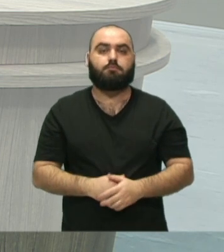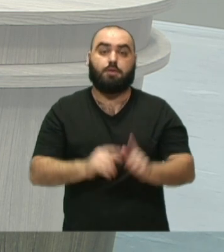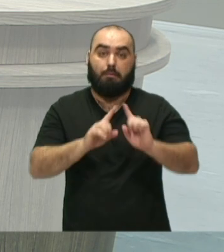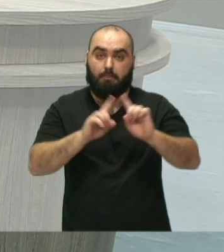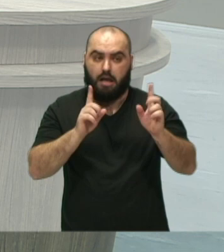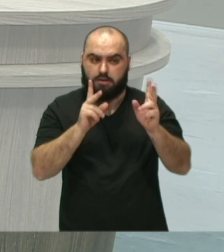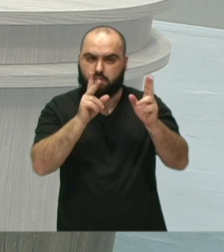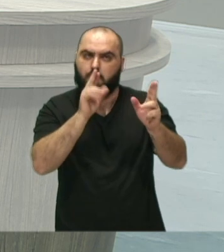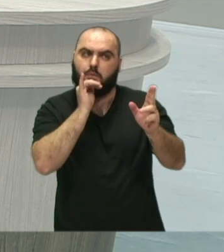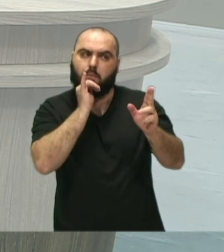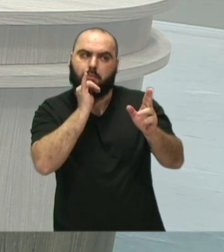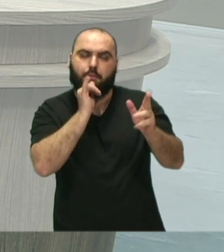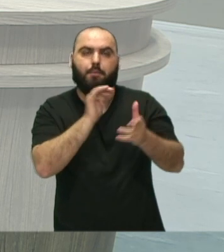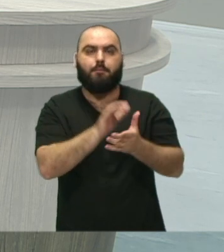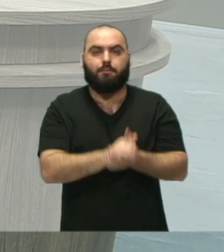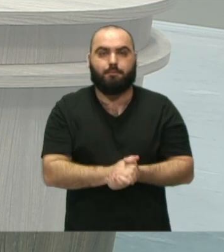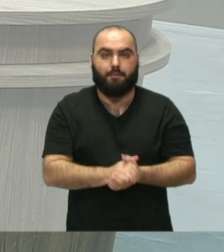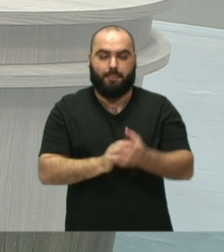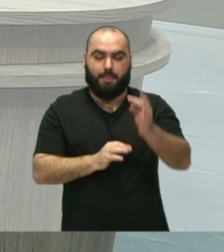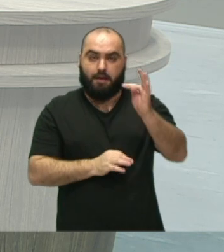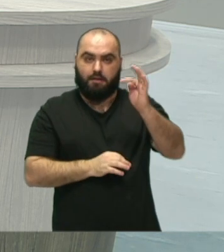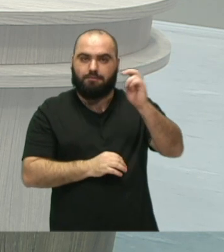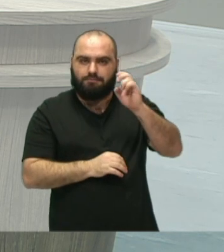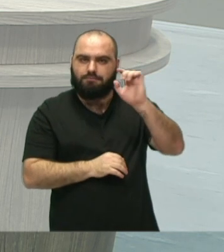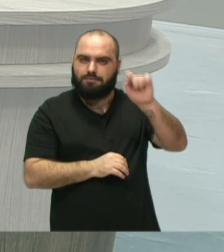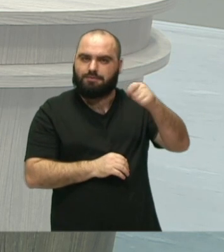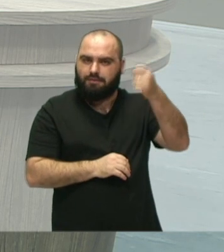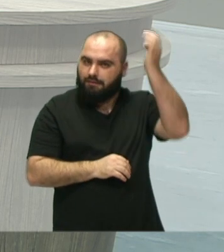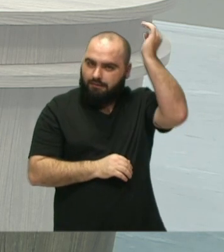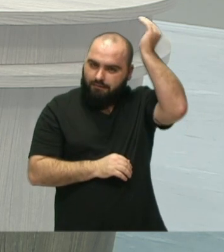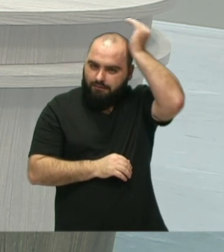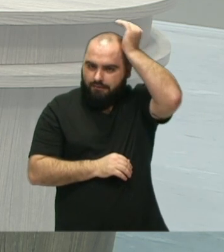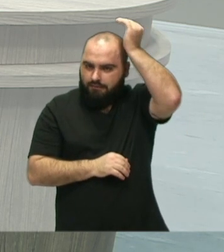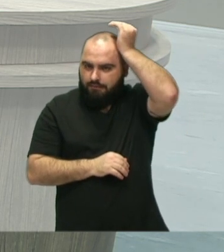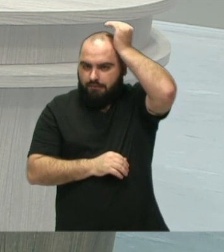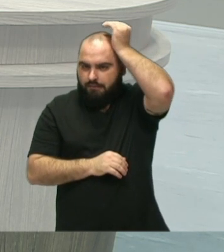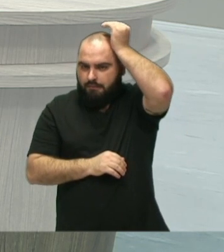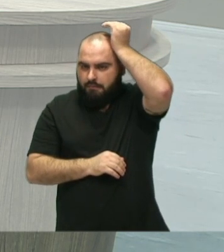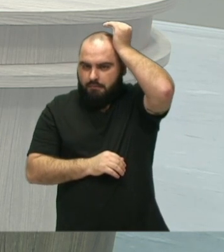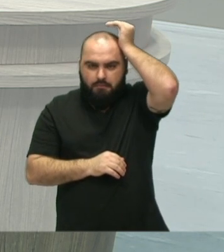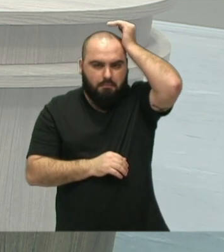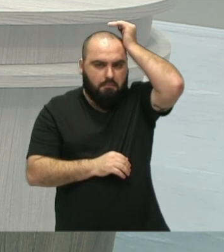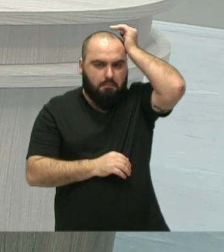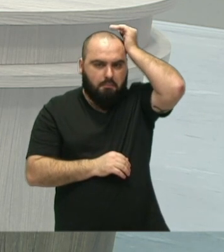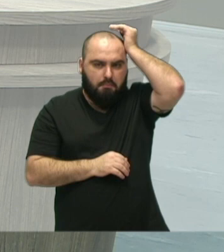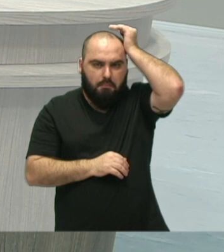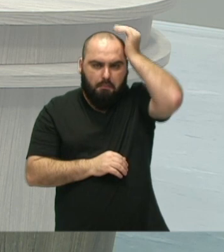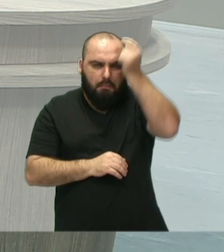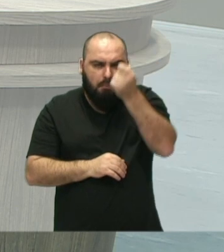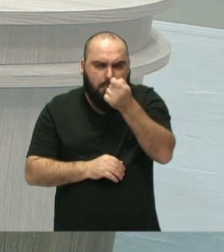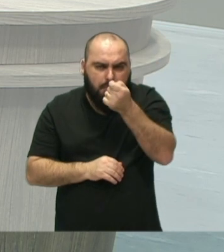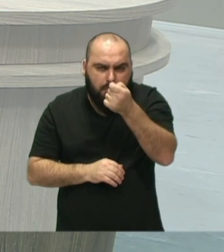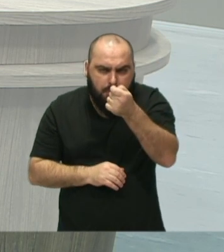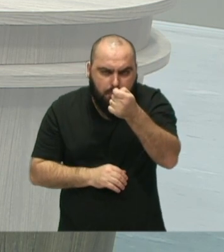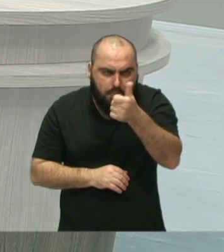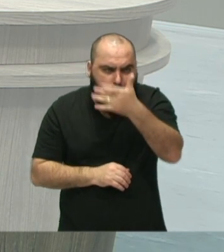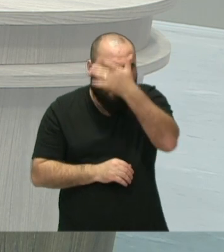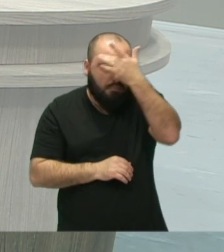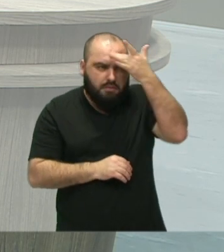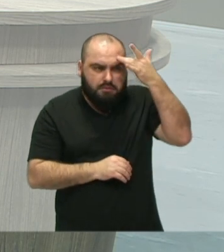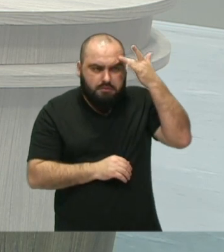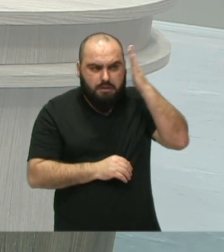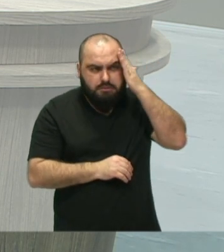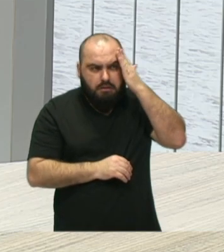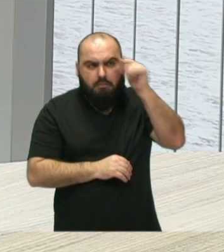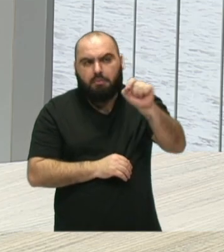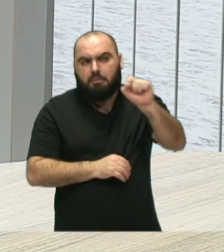mesmo tempo, Teresa de Benguela, pouquíssimas pessoas sabem quem foi e o que